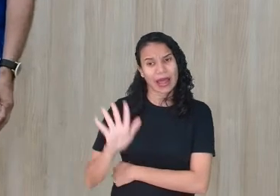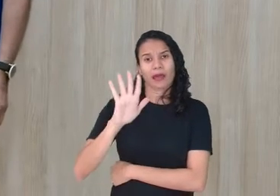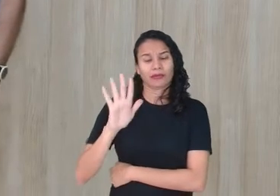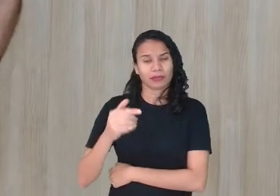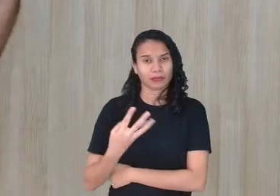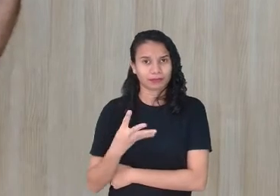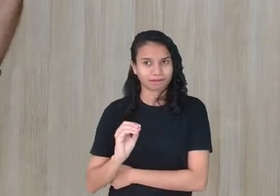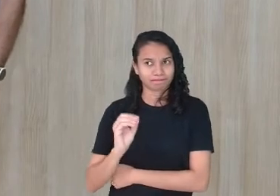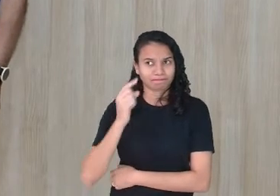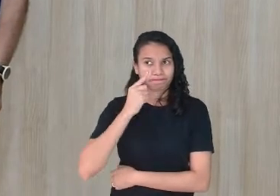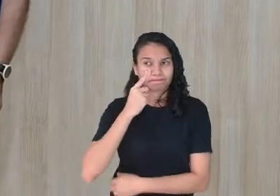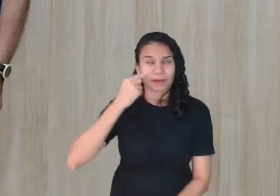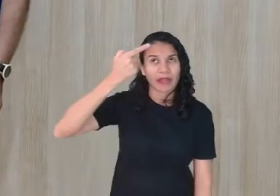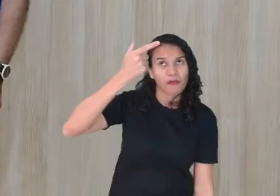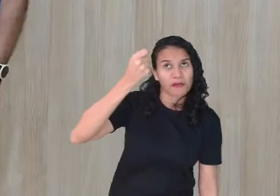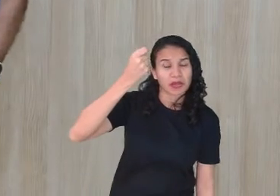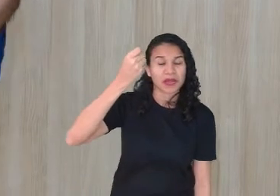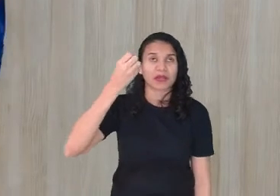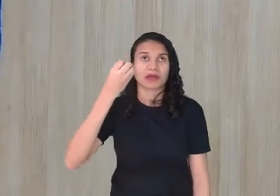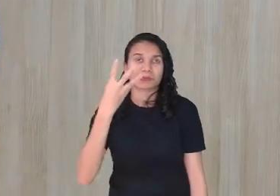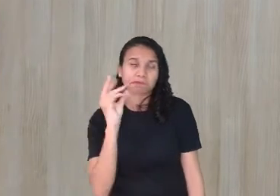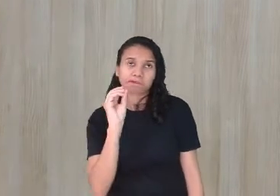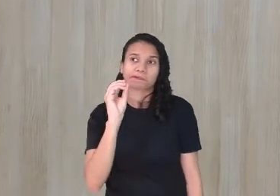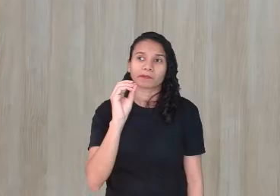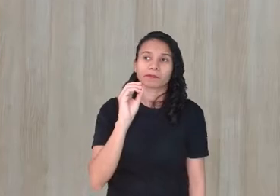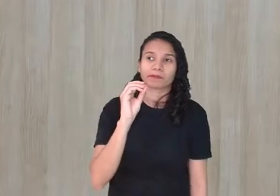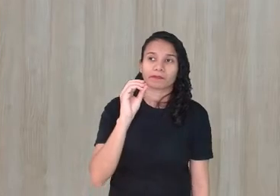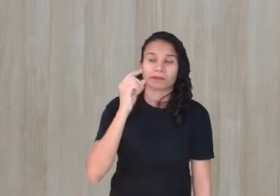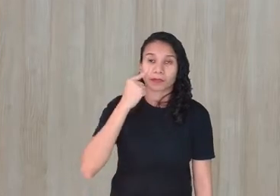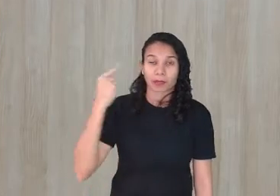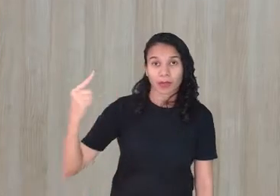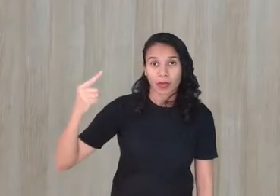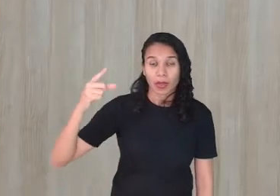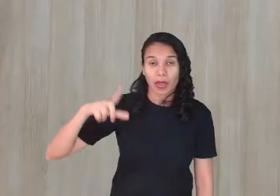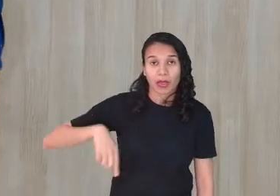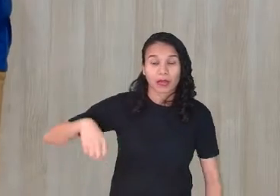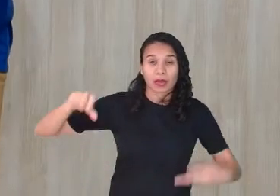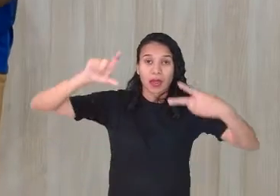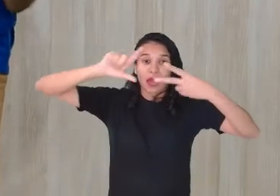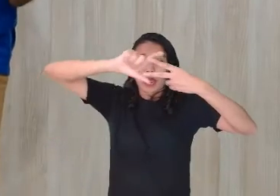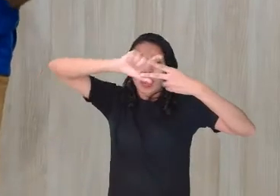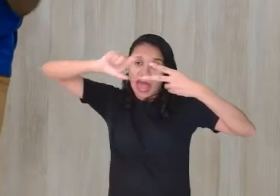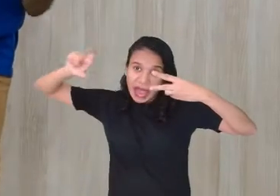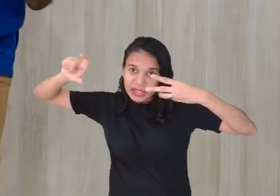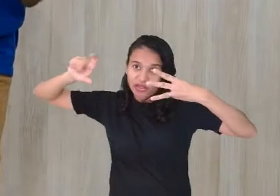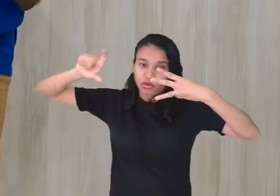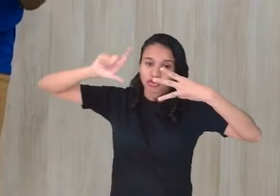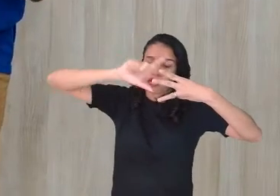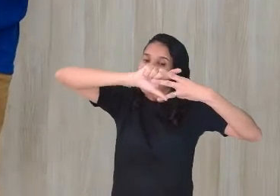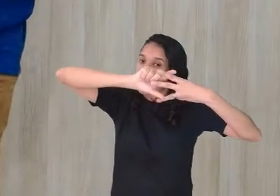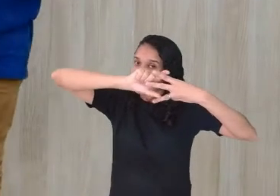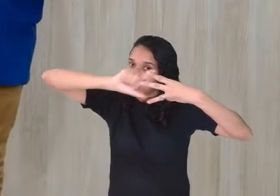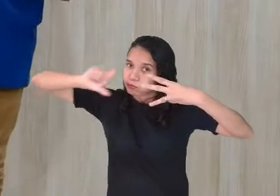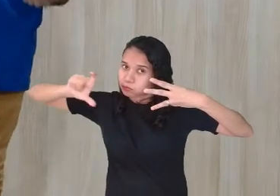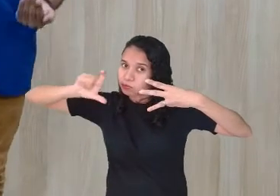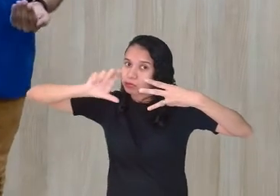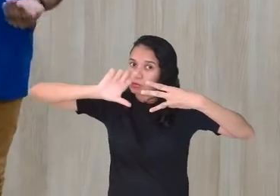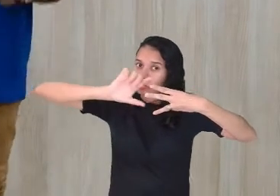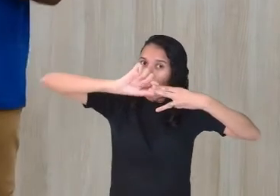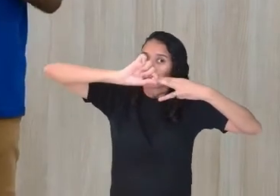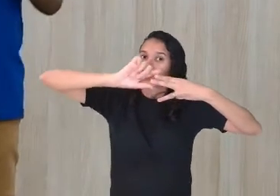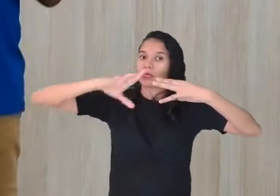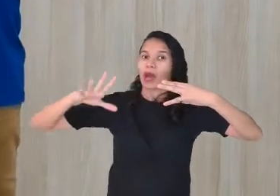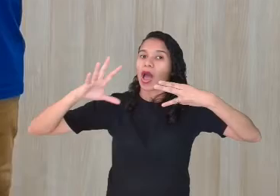dá. Só pode pegar essa ou essa. No caso, esse ou em probabilidade é